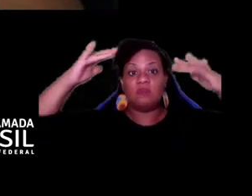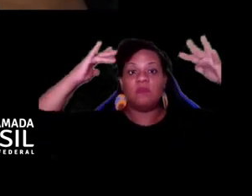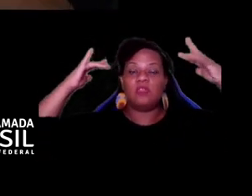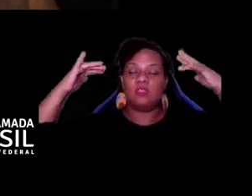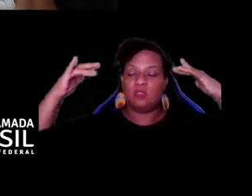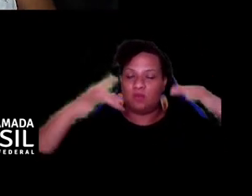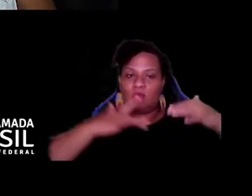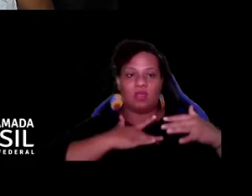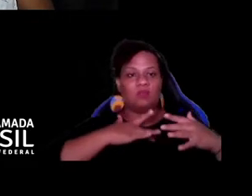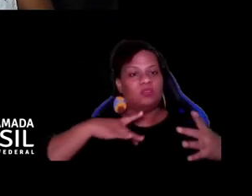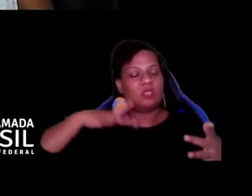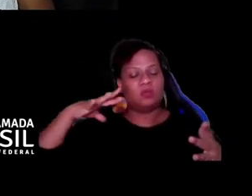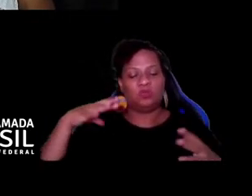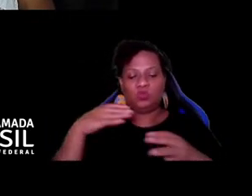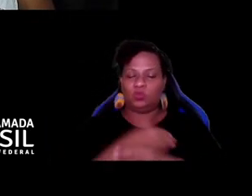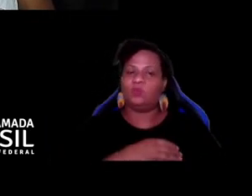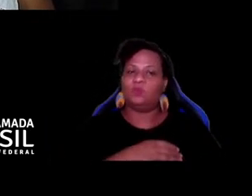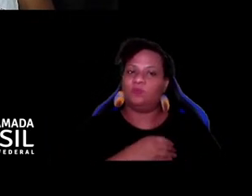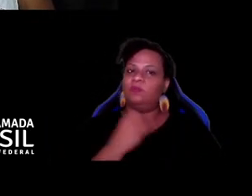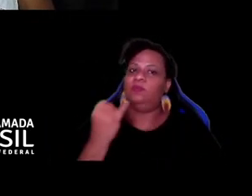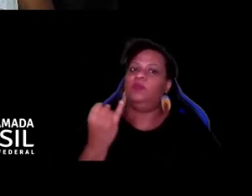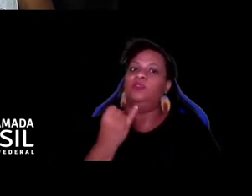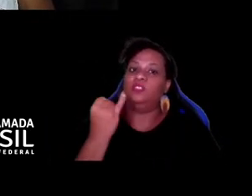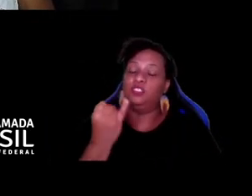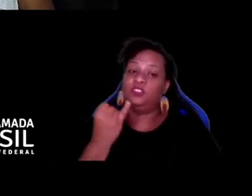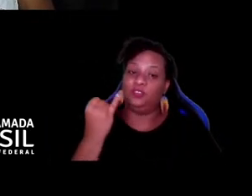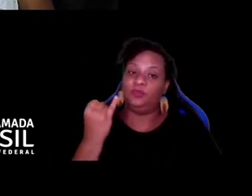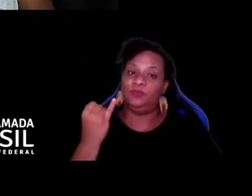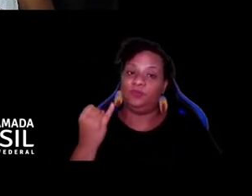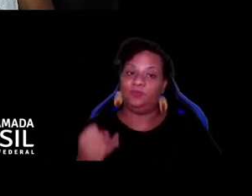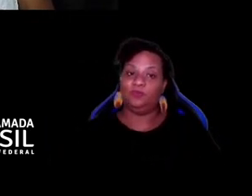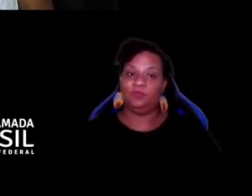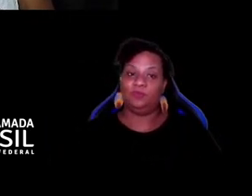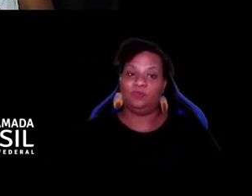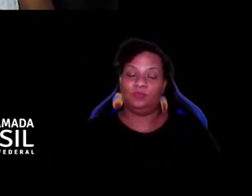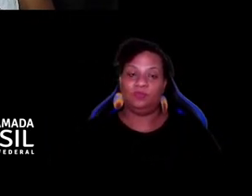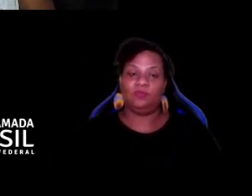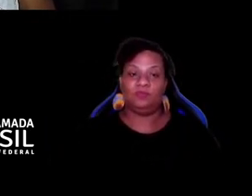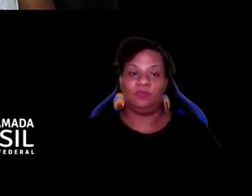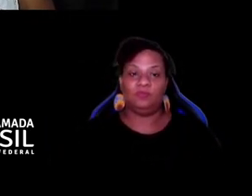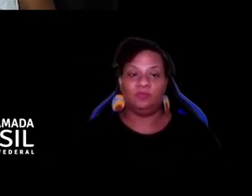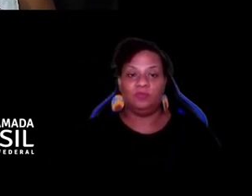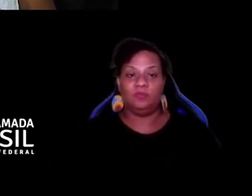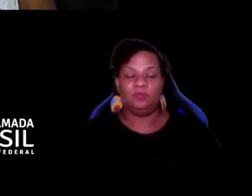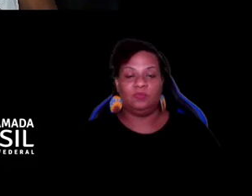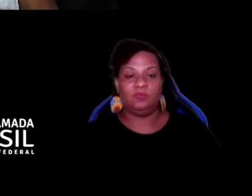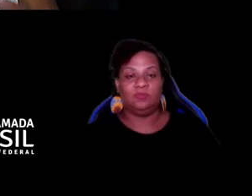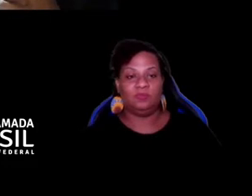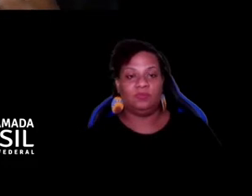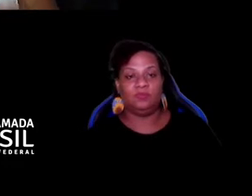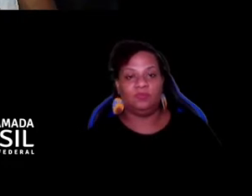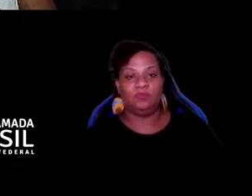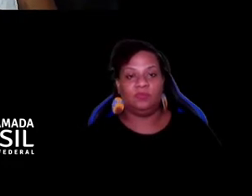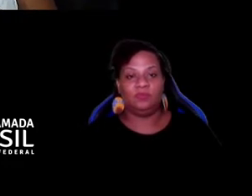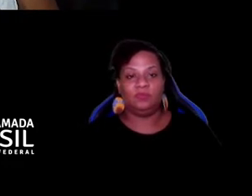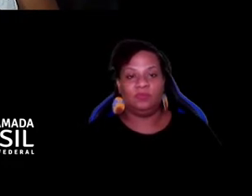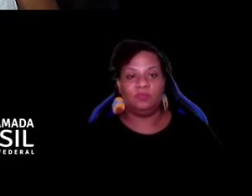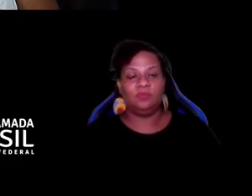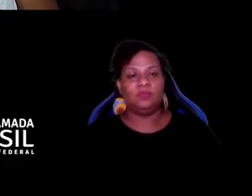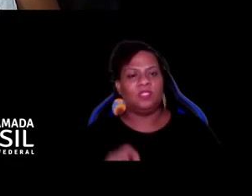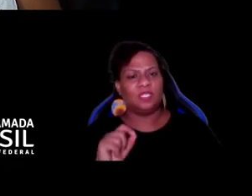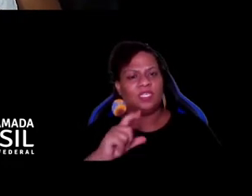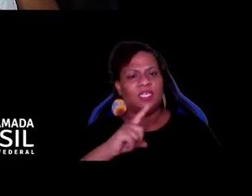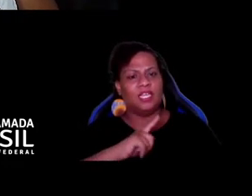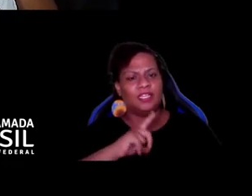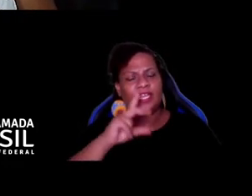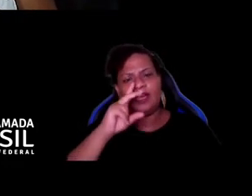também, que é muito importante, e que sejam, tenham força mesmo,